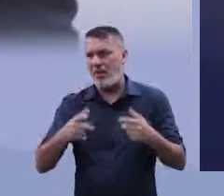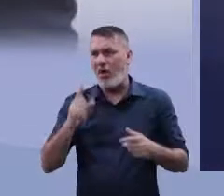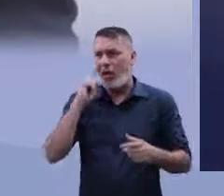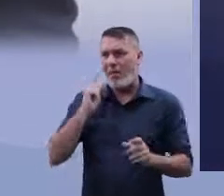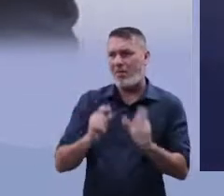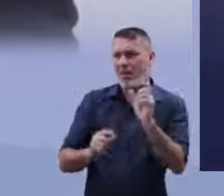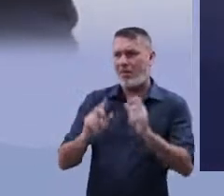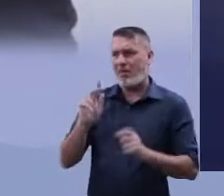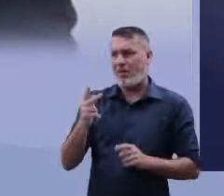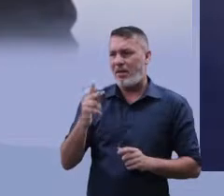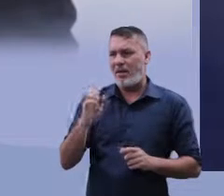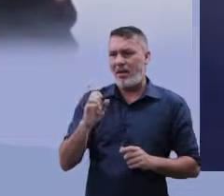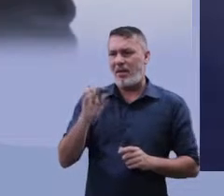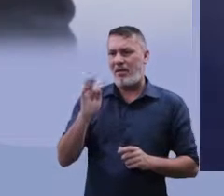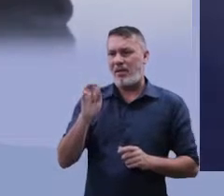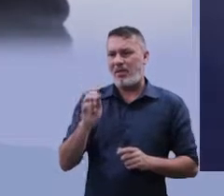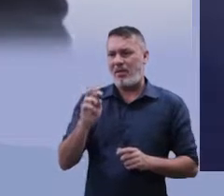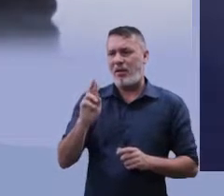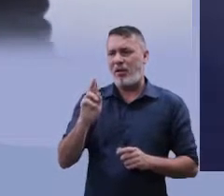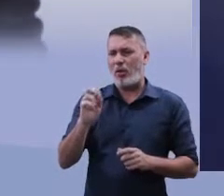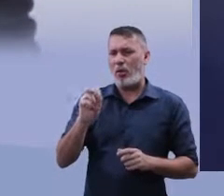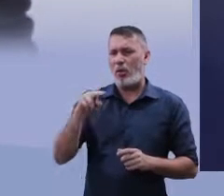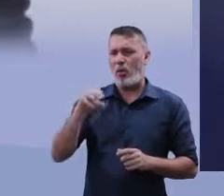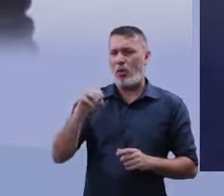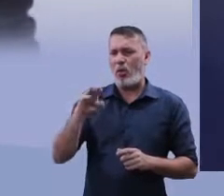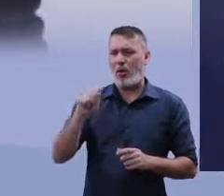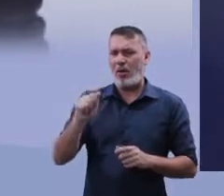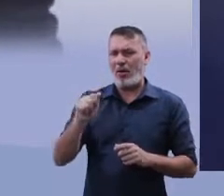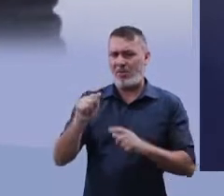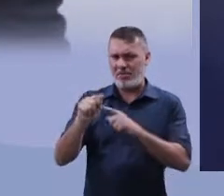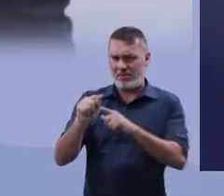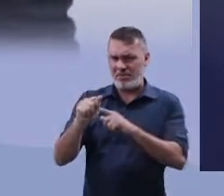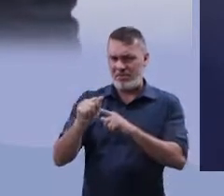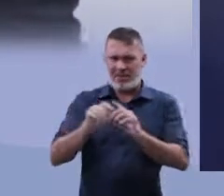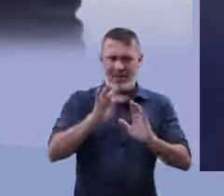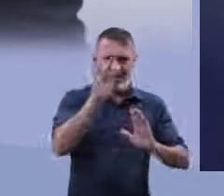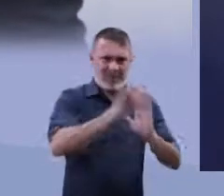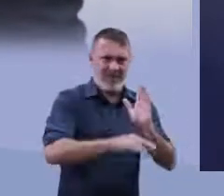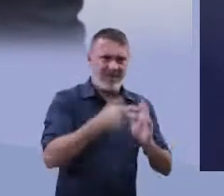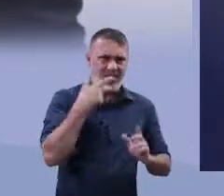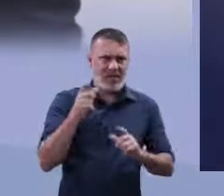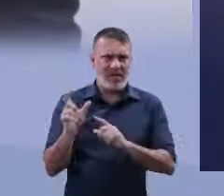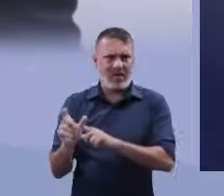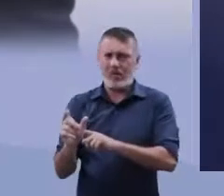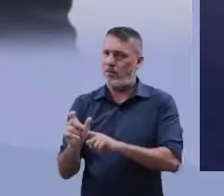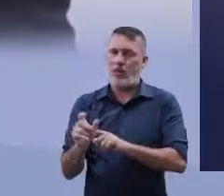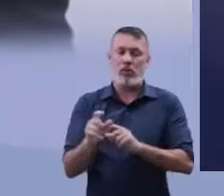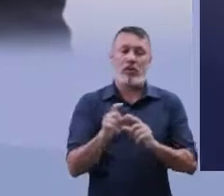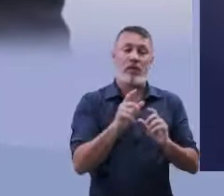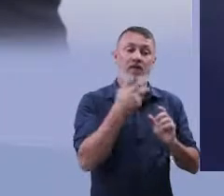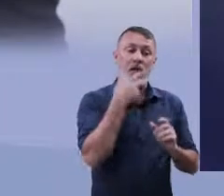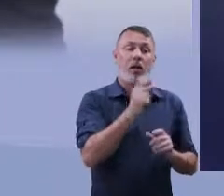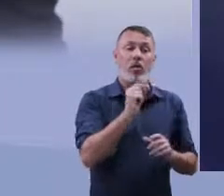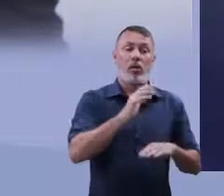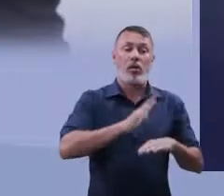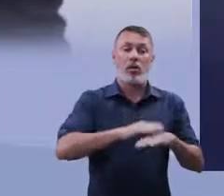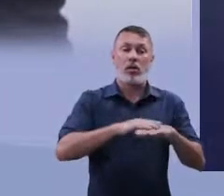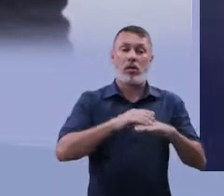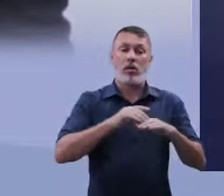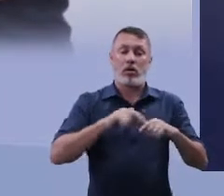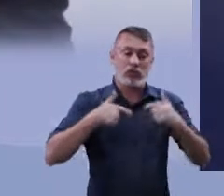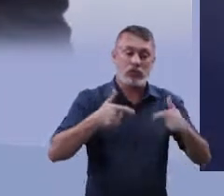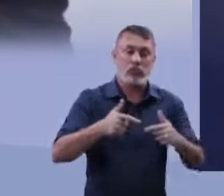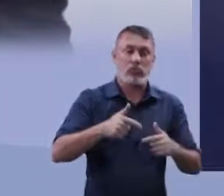já faz com que a gente também descarte a alternativa C, porque no texto ele está abordando sobre autonomia, e a